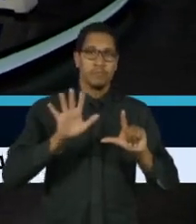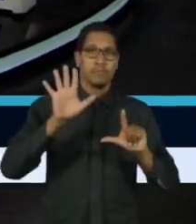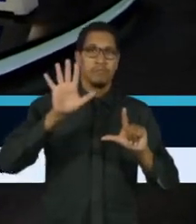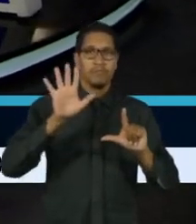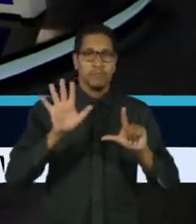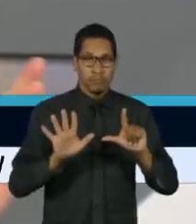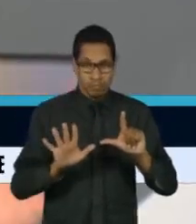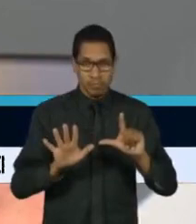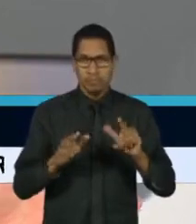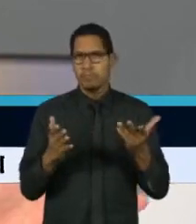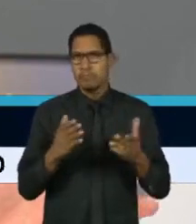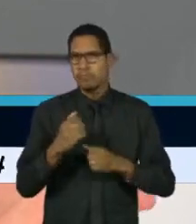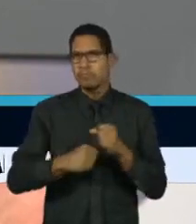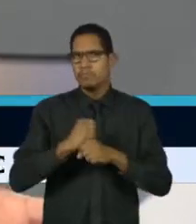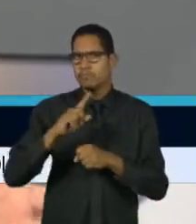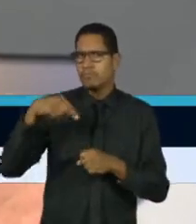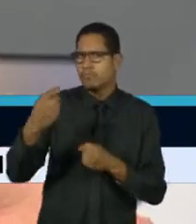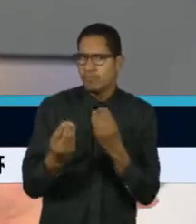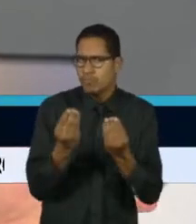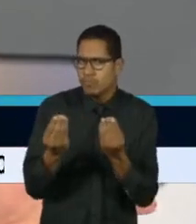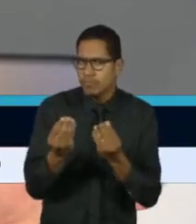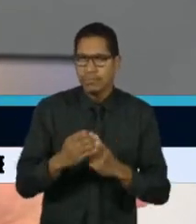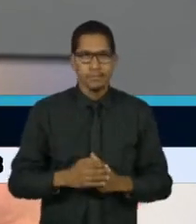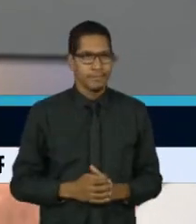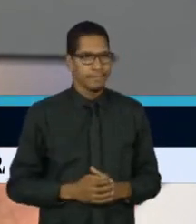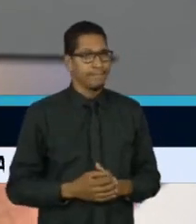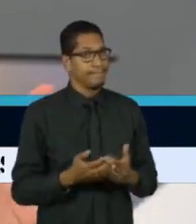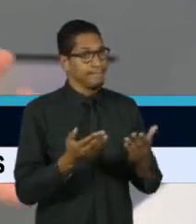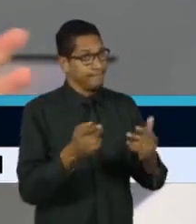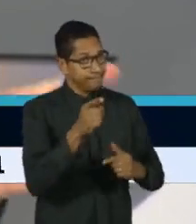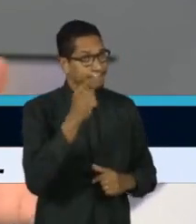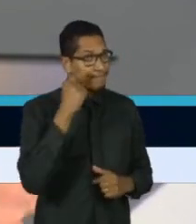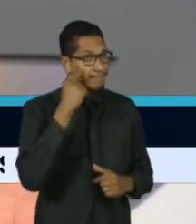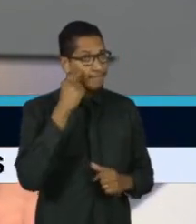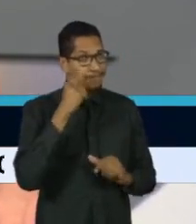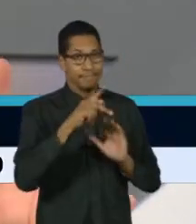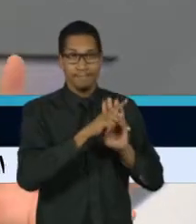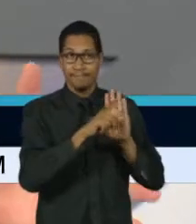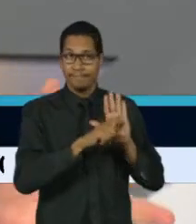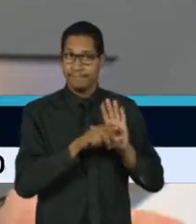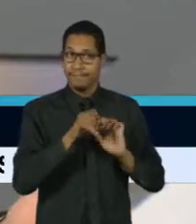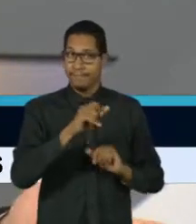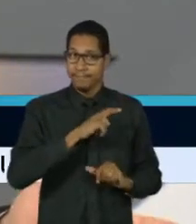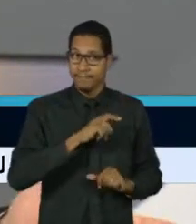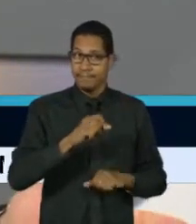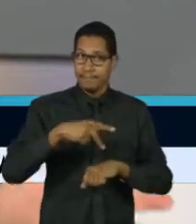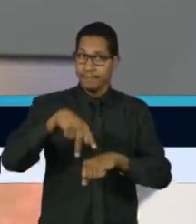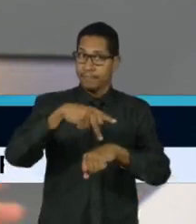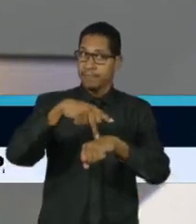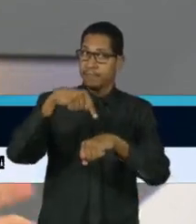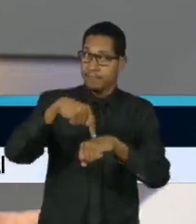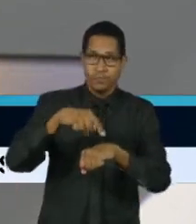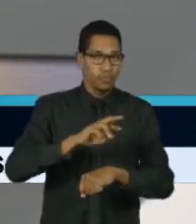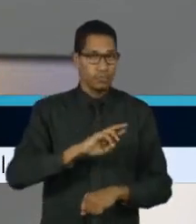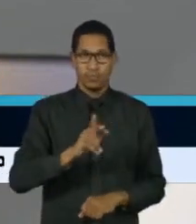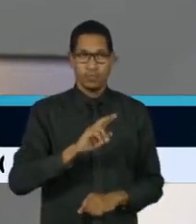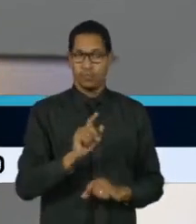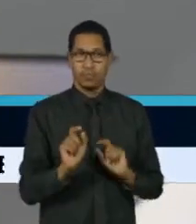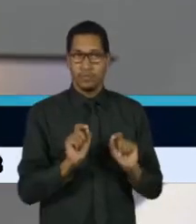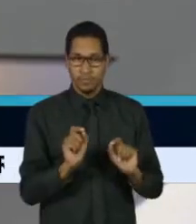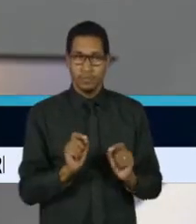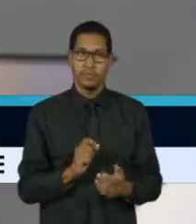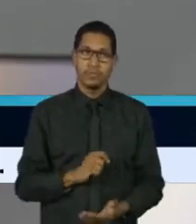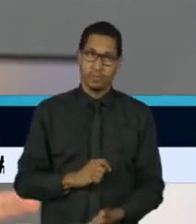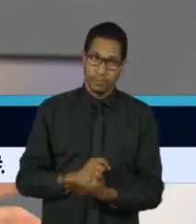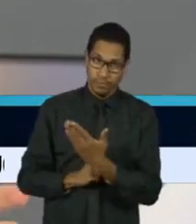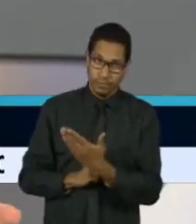acontecer? É que tá. Só que aí você está pensando num projeto, né? Se a gente tivesse um projeto de país. E não é um projeto de país, como o Dimas